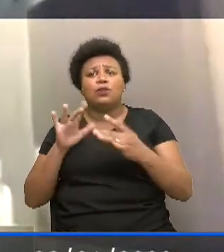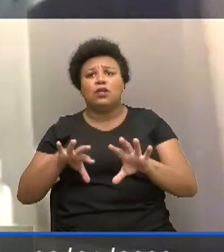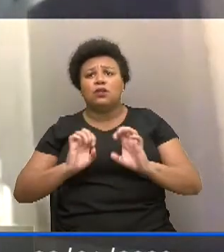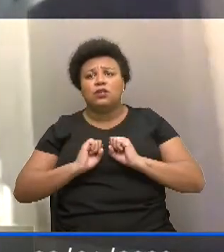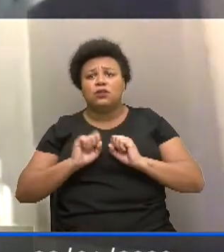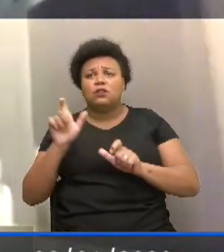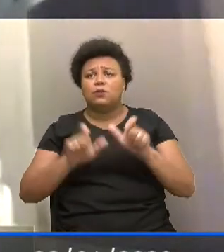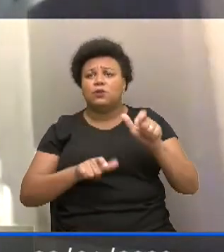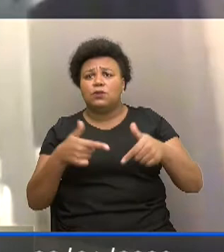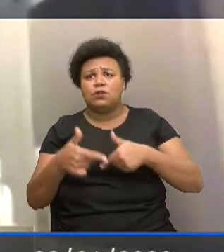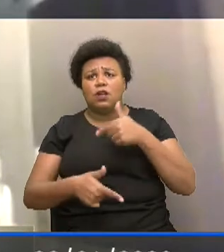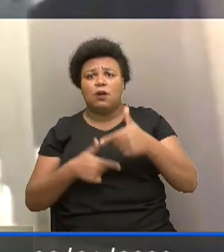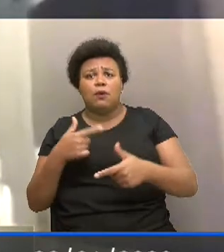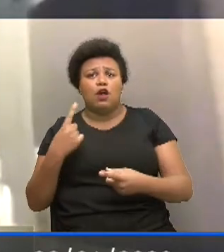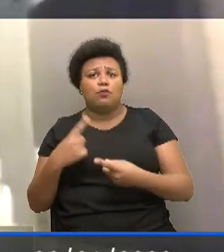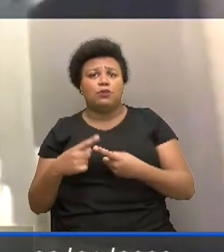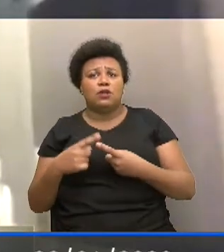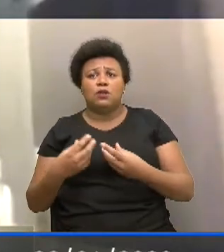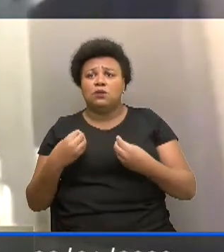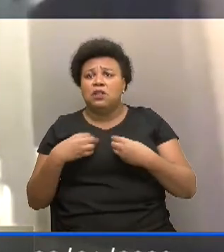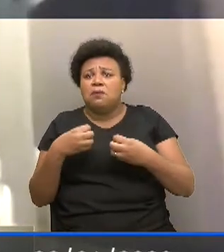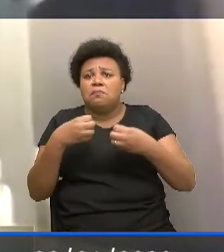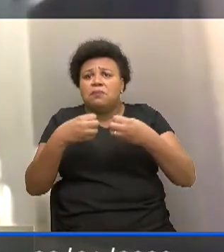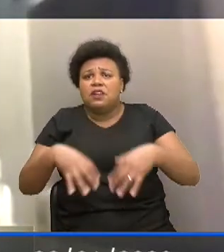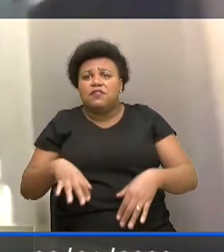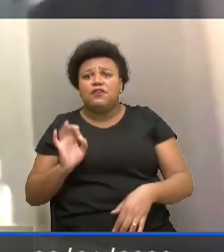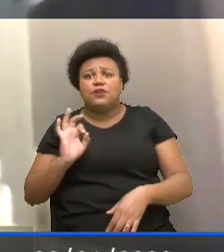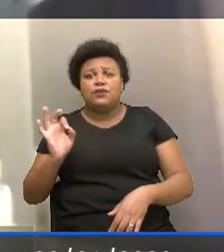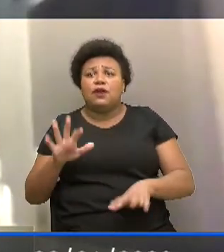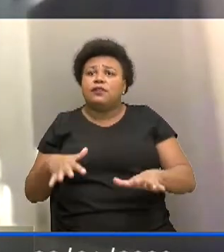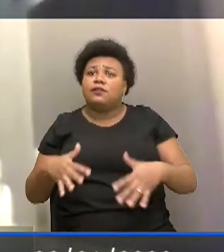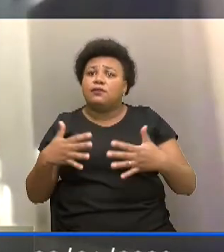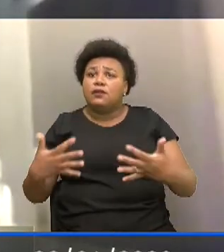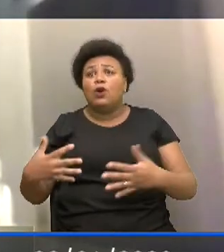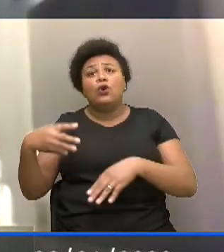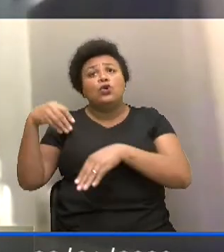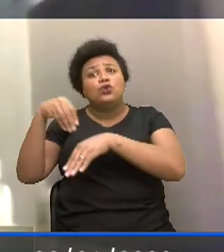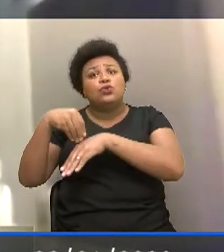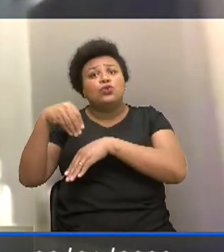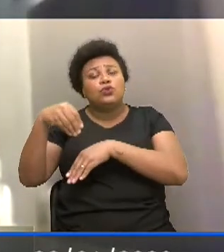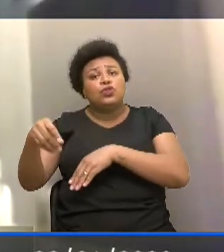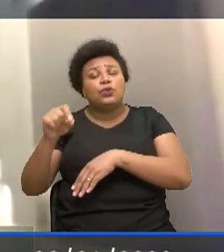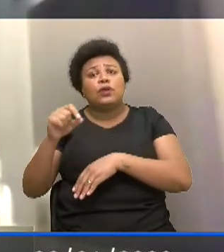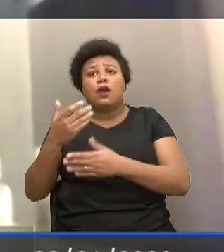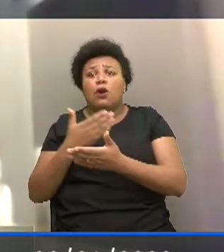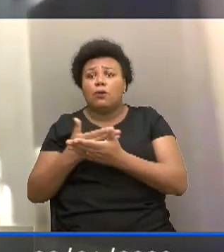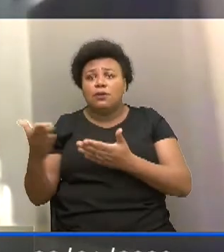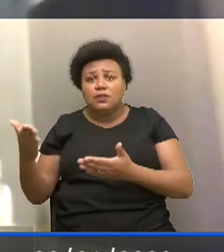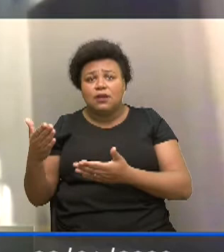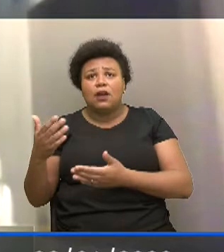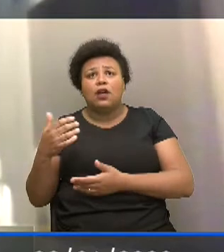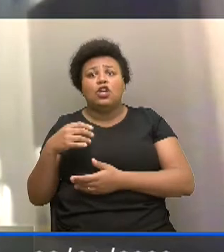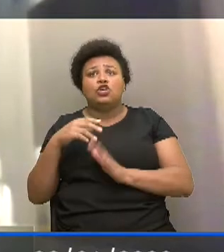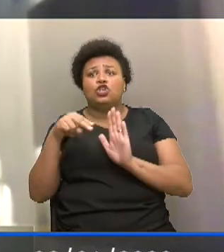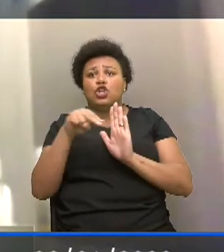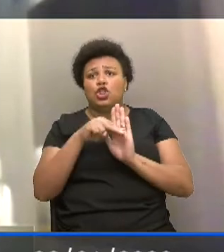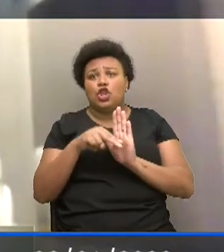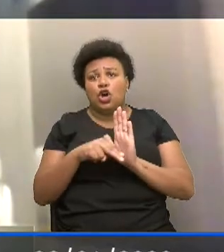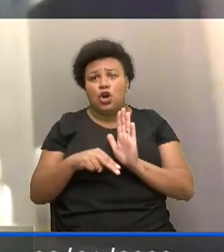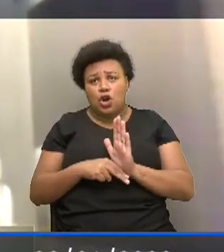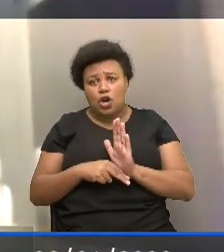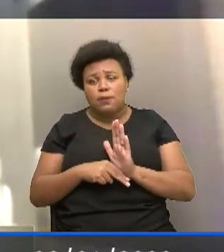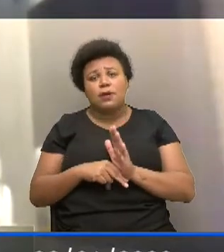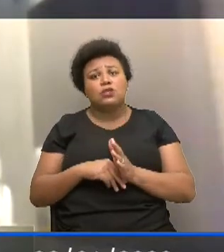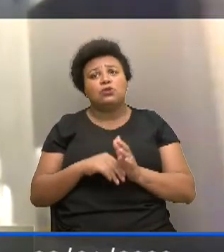desses trabalhadores, porque não geram benefício nenhum. Então, sugeriríamos a adoção, ao invés de normas do Ministério